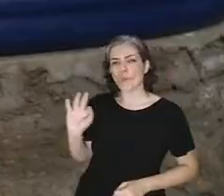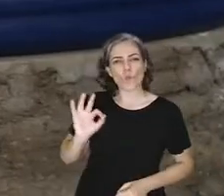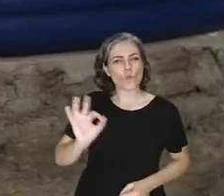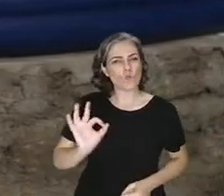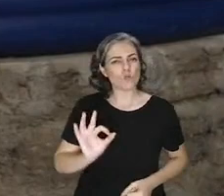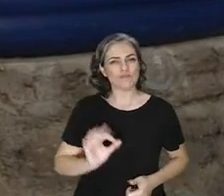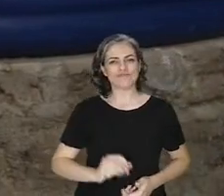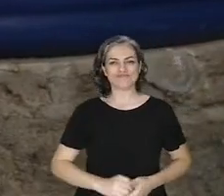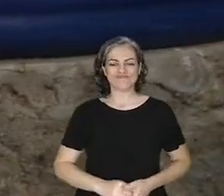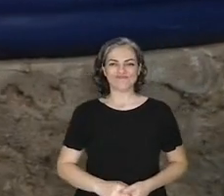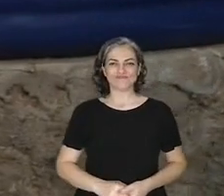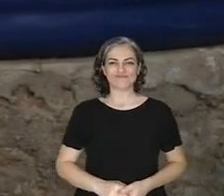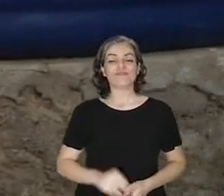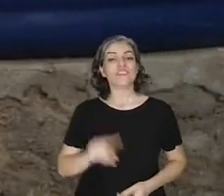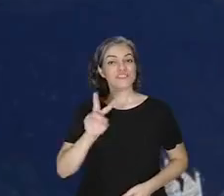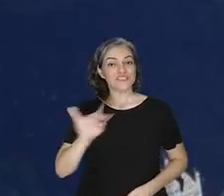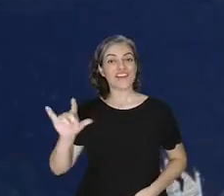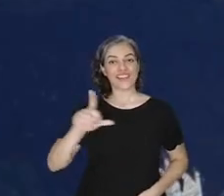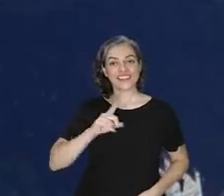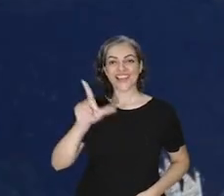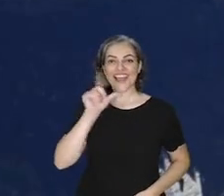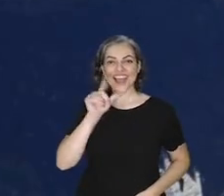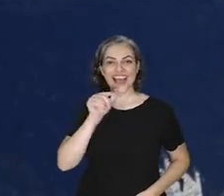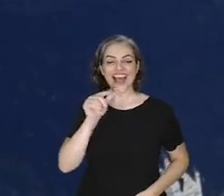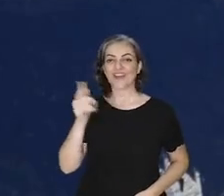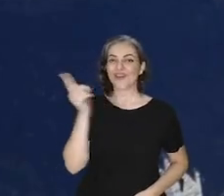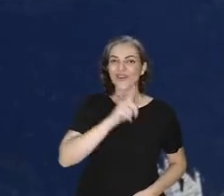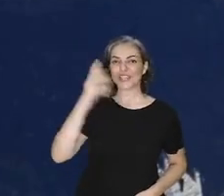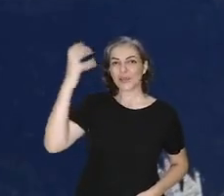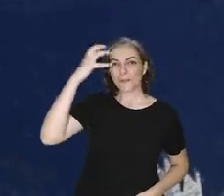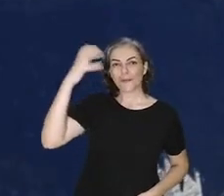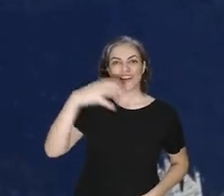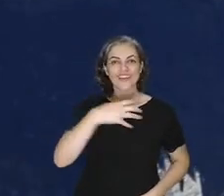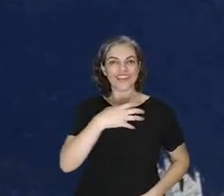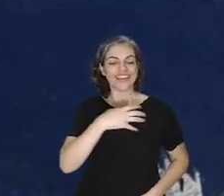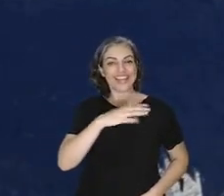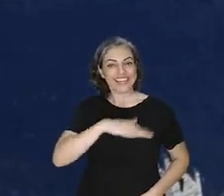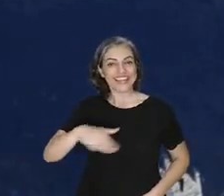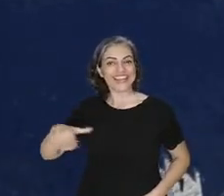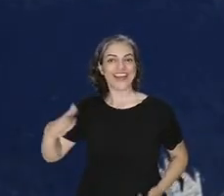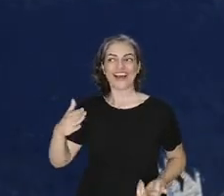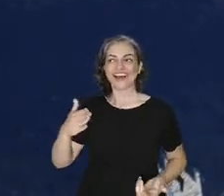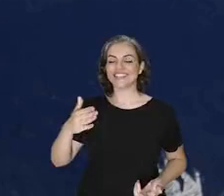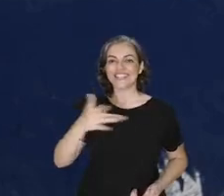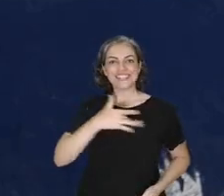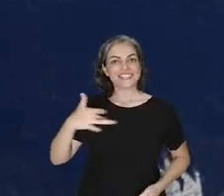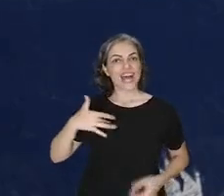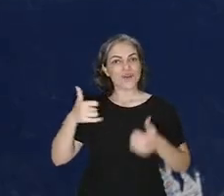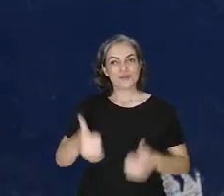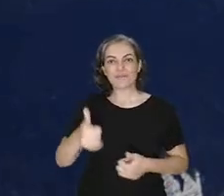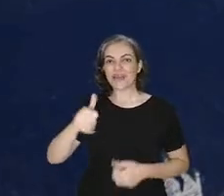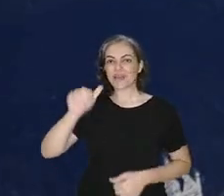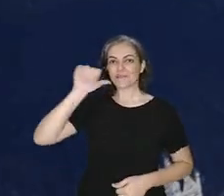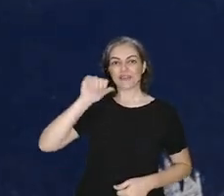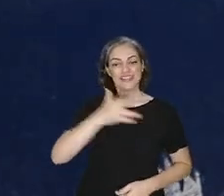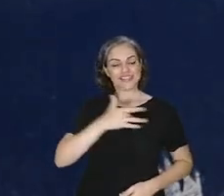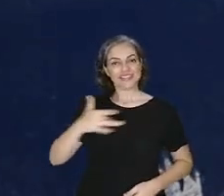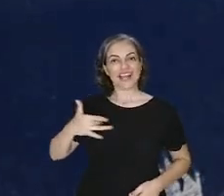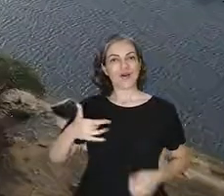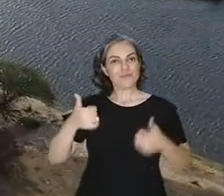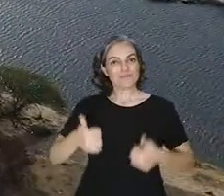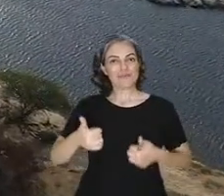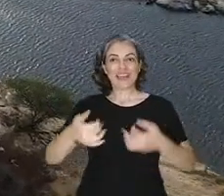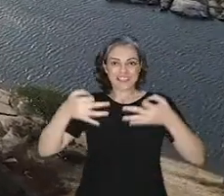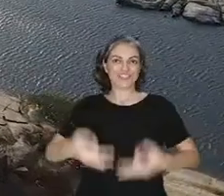anos é vai ter aula para gente poder dar banho nas crianças vai ter água saudável para mim beber ter uma vida